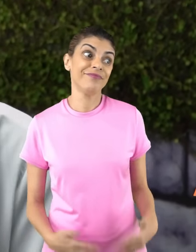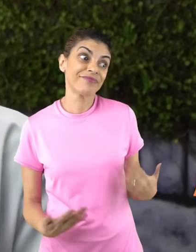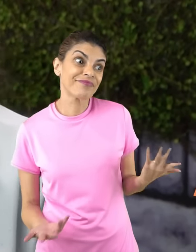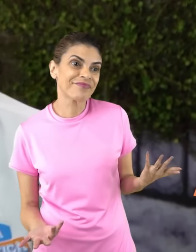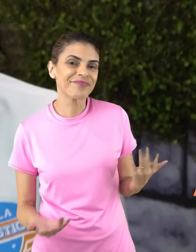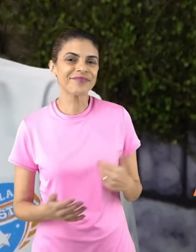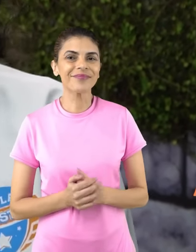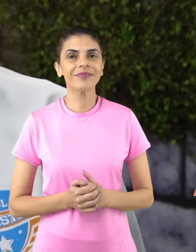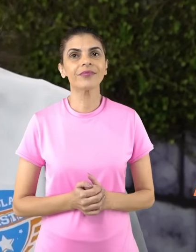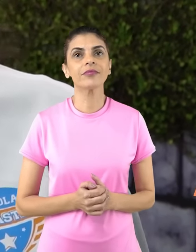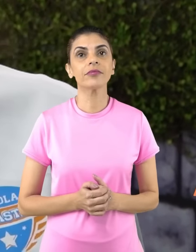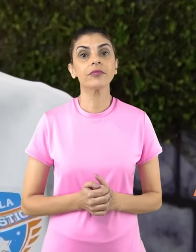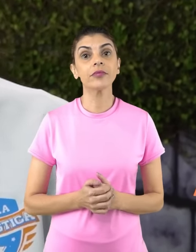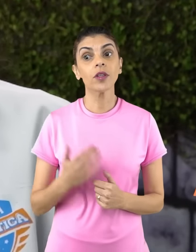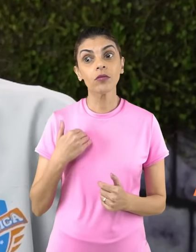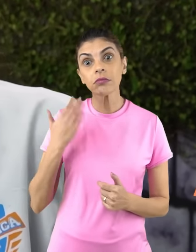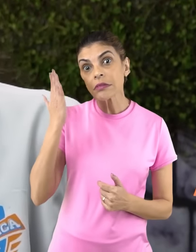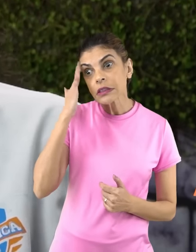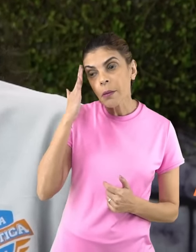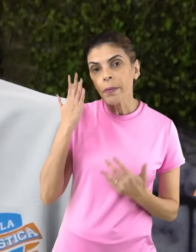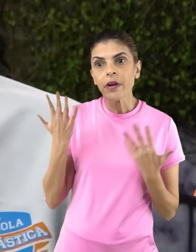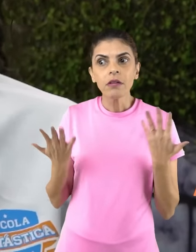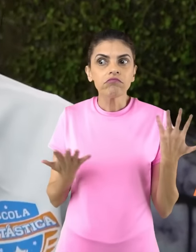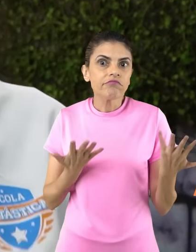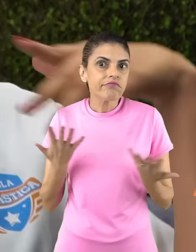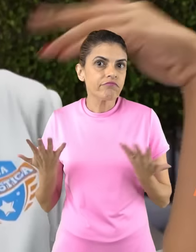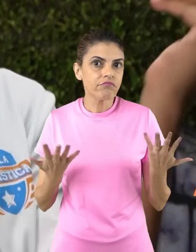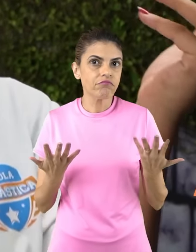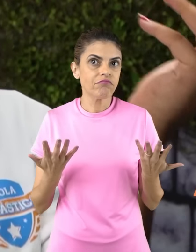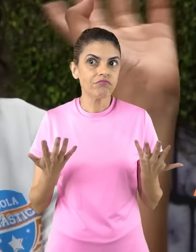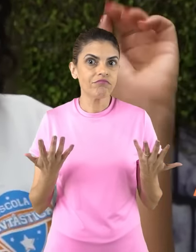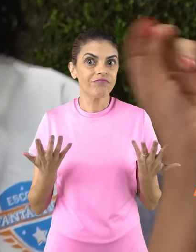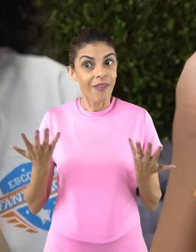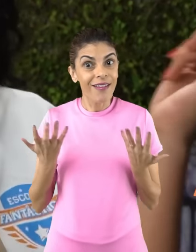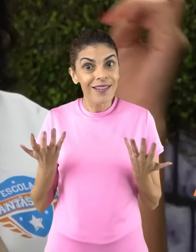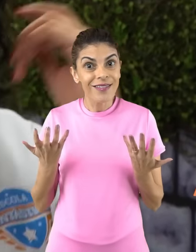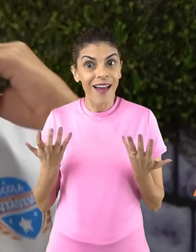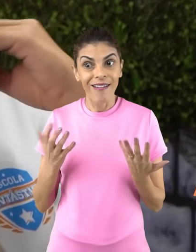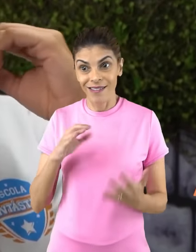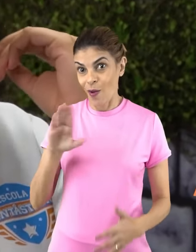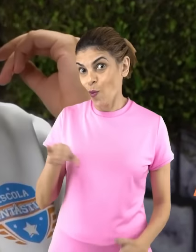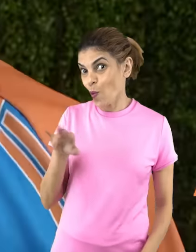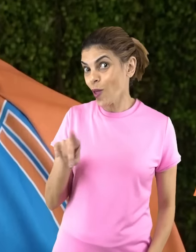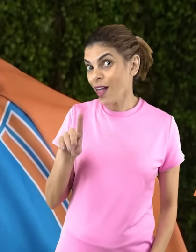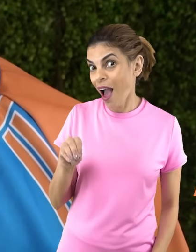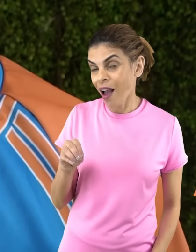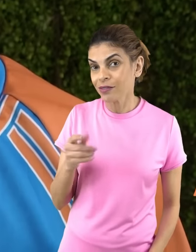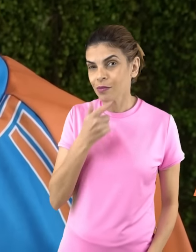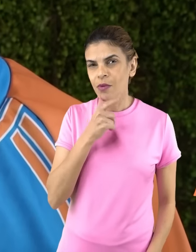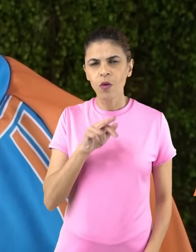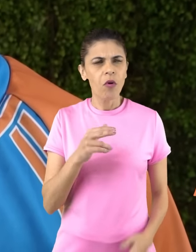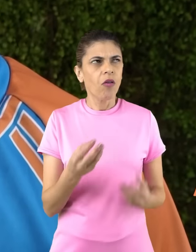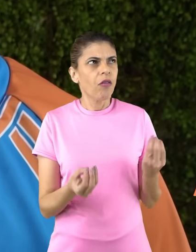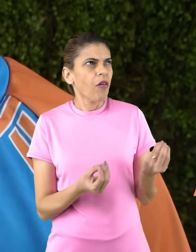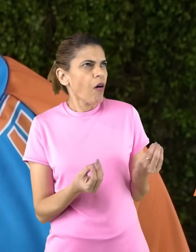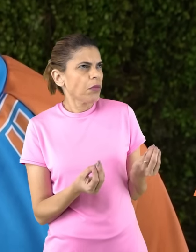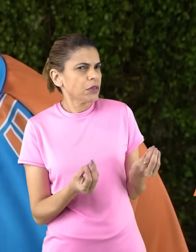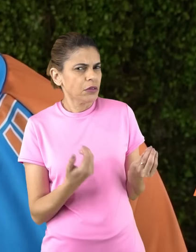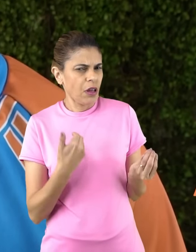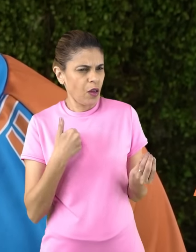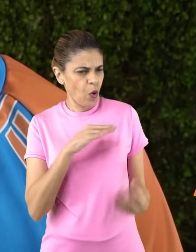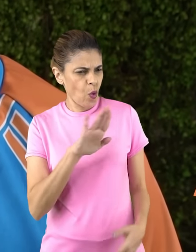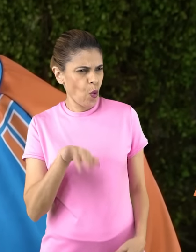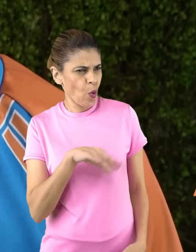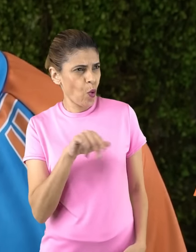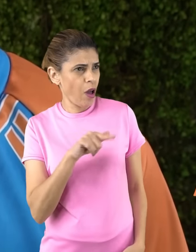Então, eu queria saber se por acaso Você quer ser cunhado do meu irmão Como assim? Se eu for